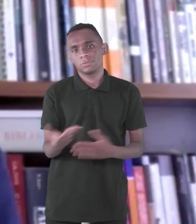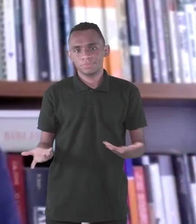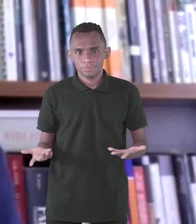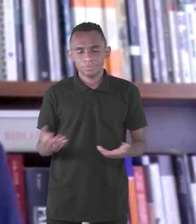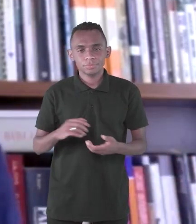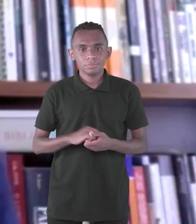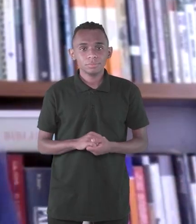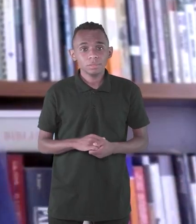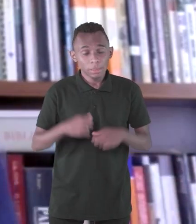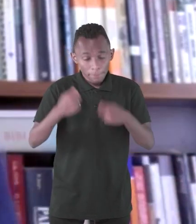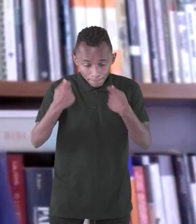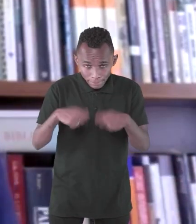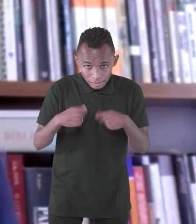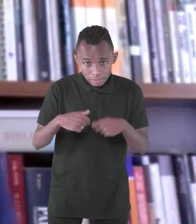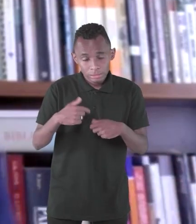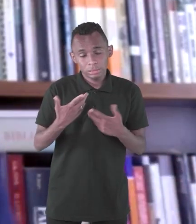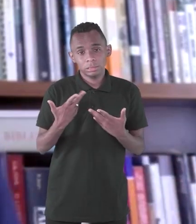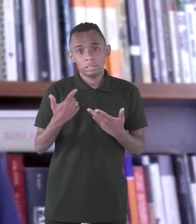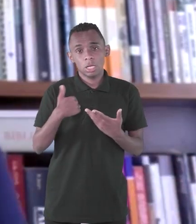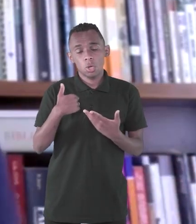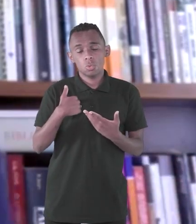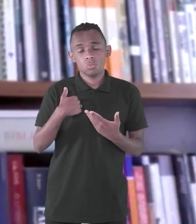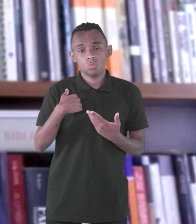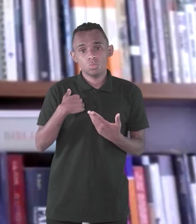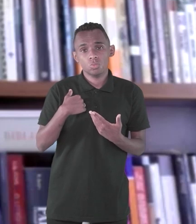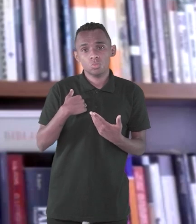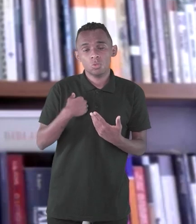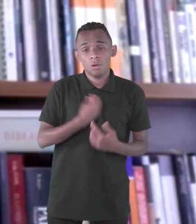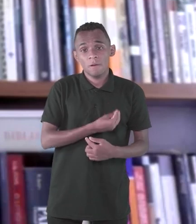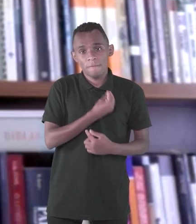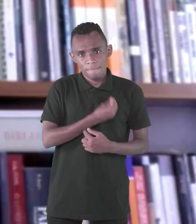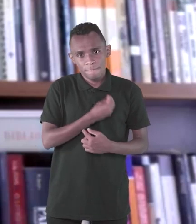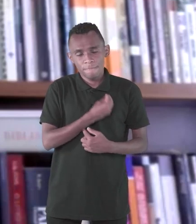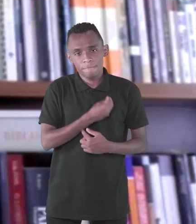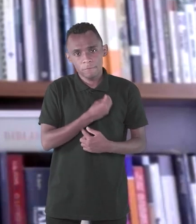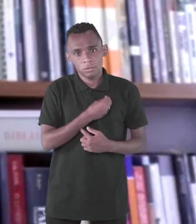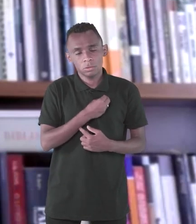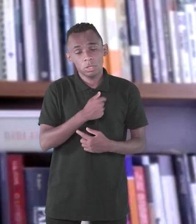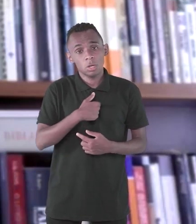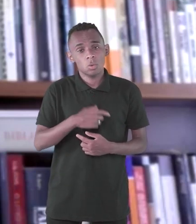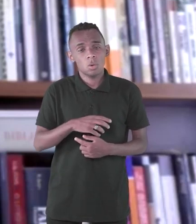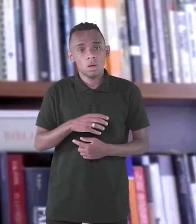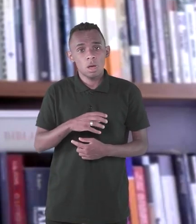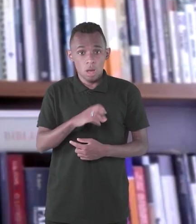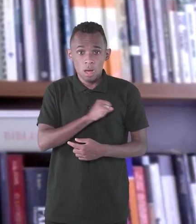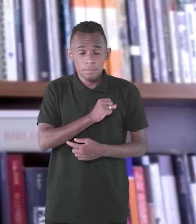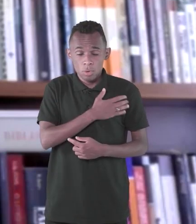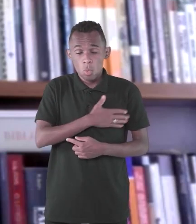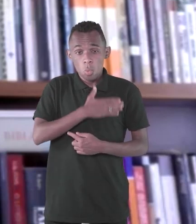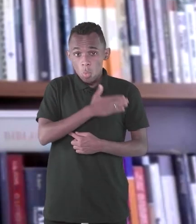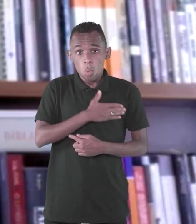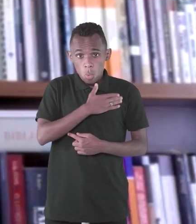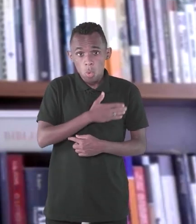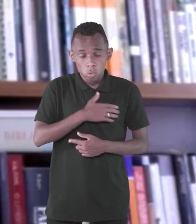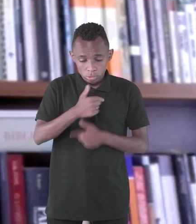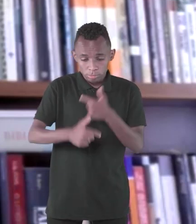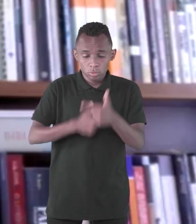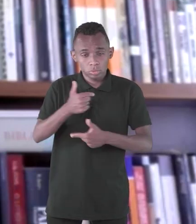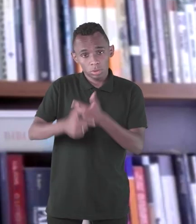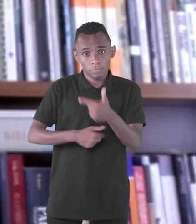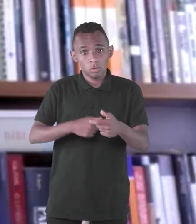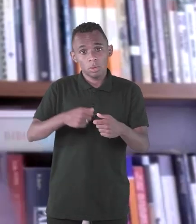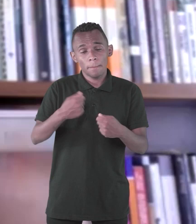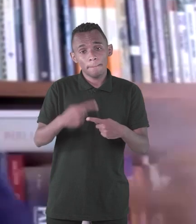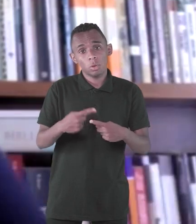conhecer. Então, eu vivo à margem, sabe? Eu sei que eu vivo. E eu gosto disso. E eu acho que